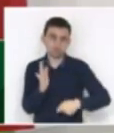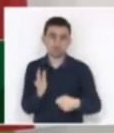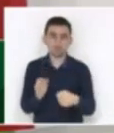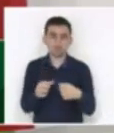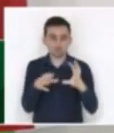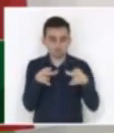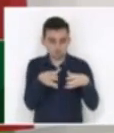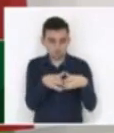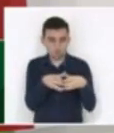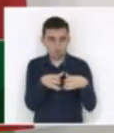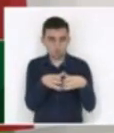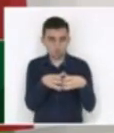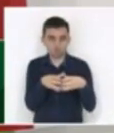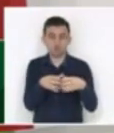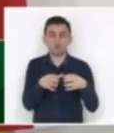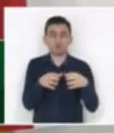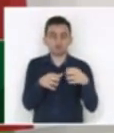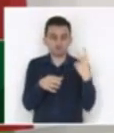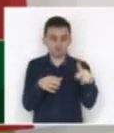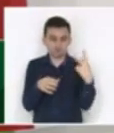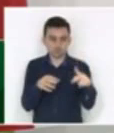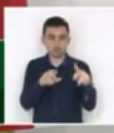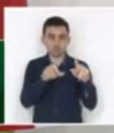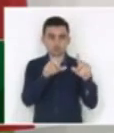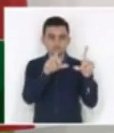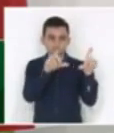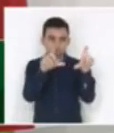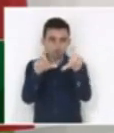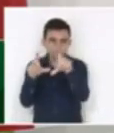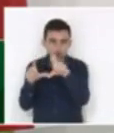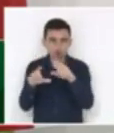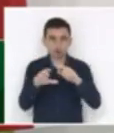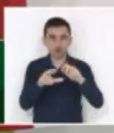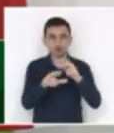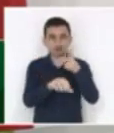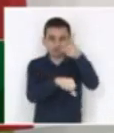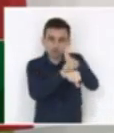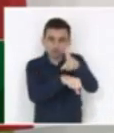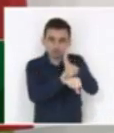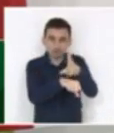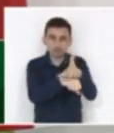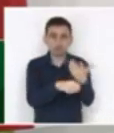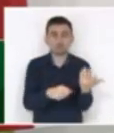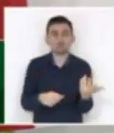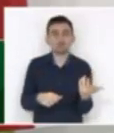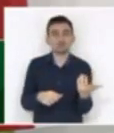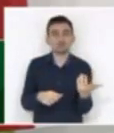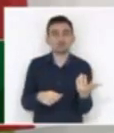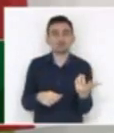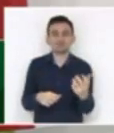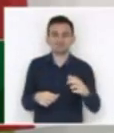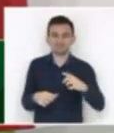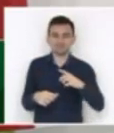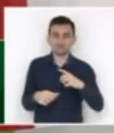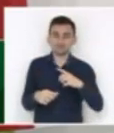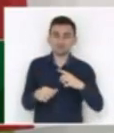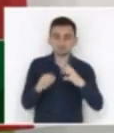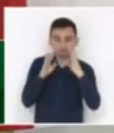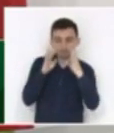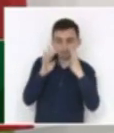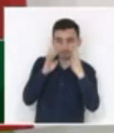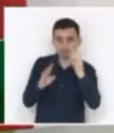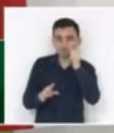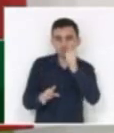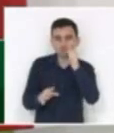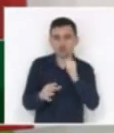com fotos e vídeos de Felipe Carneiro, Ângela foi ouvir mulheres vitimadas pela violência patriarcal